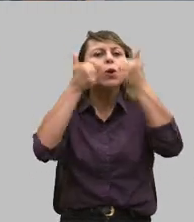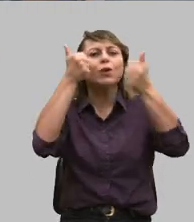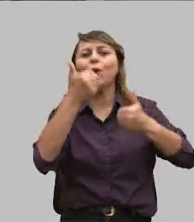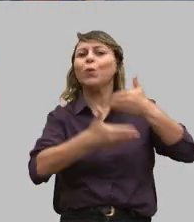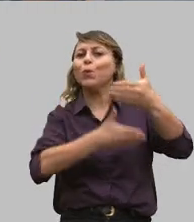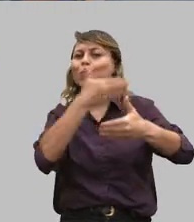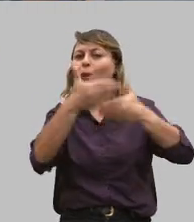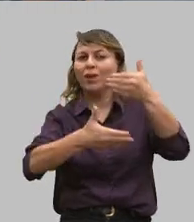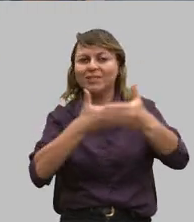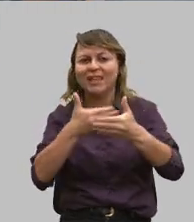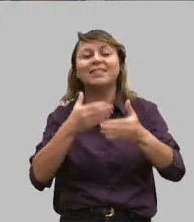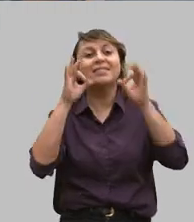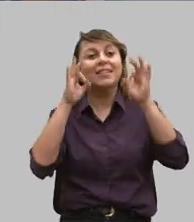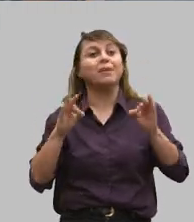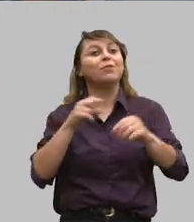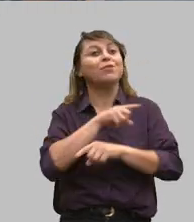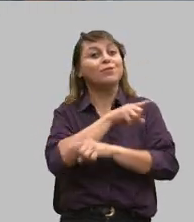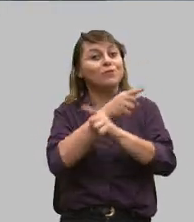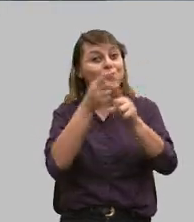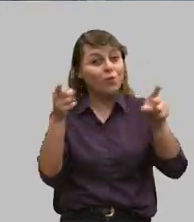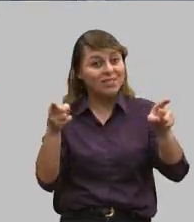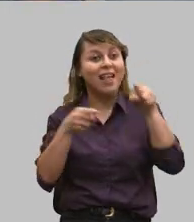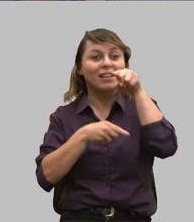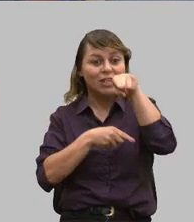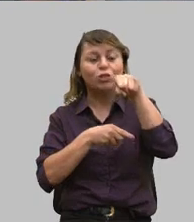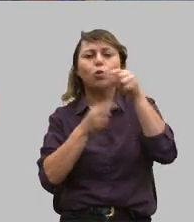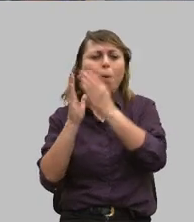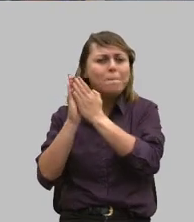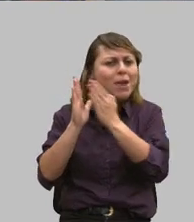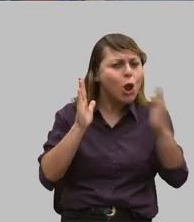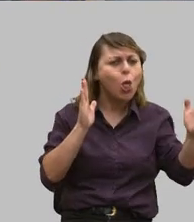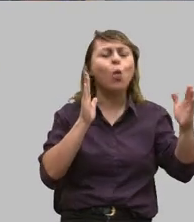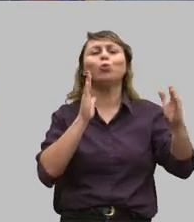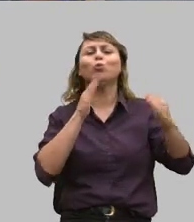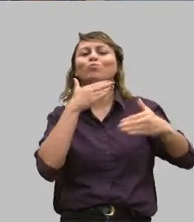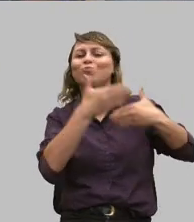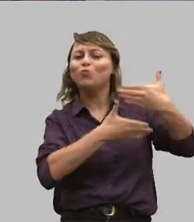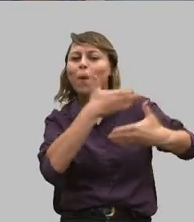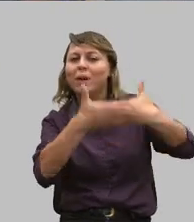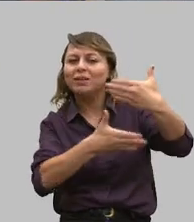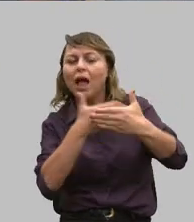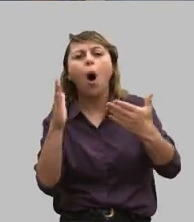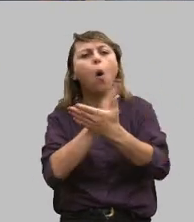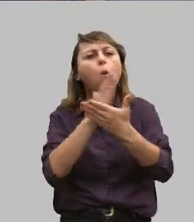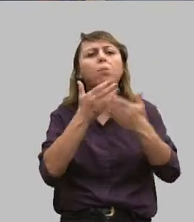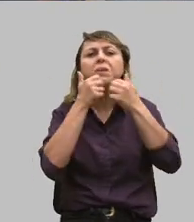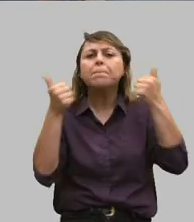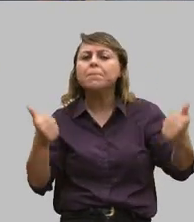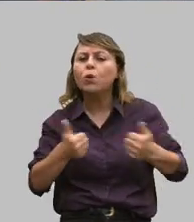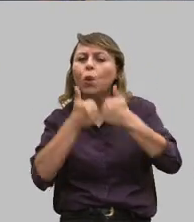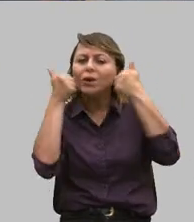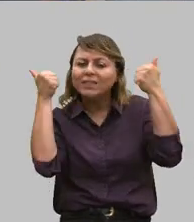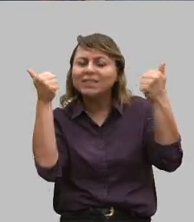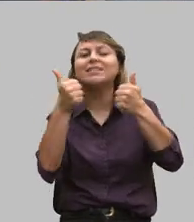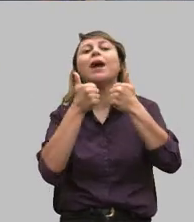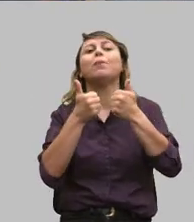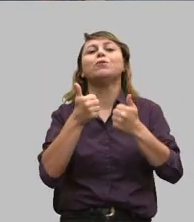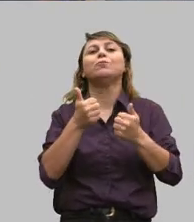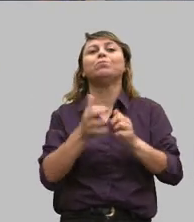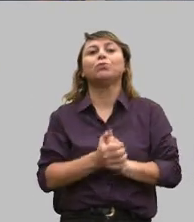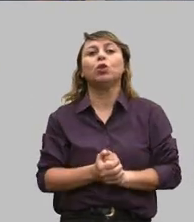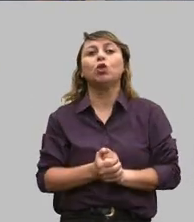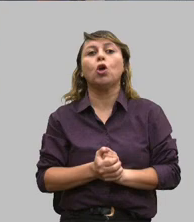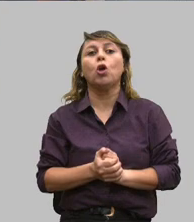certamente vocês no decorrer do processo vão sugerir algumas melhorias e estamos obviamente